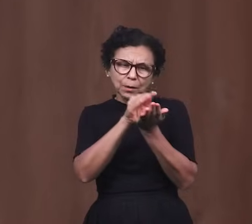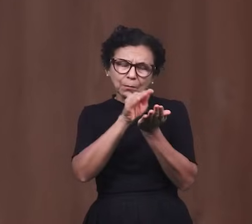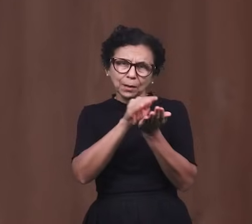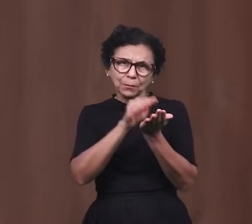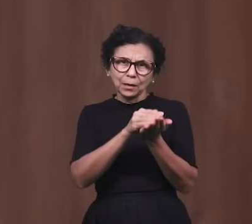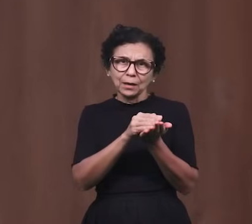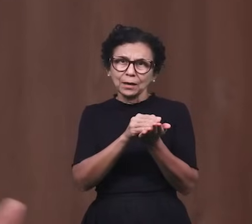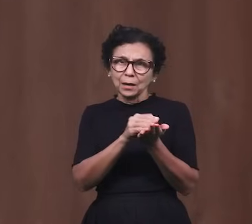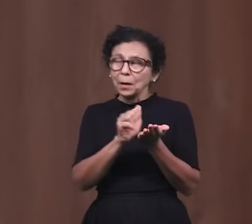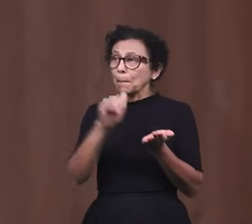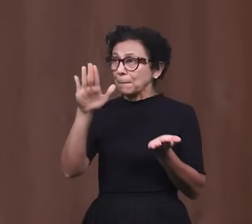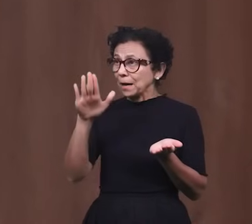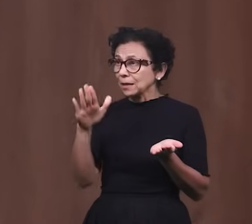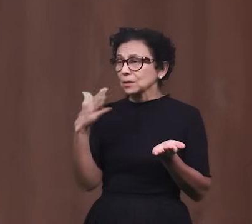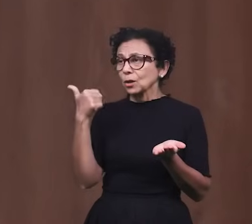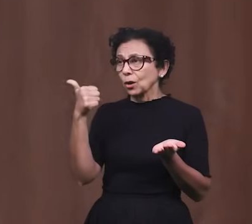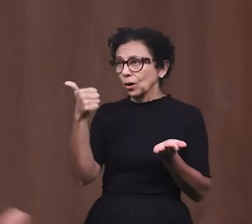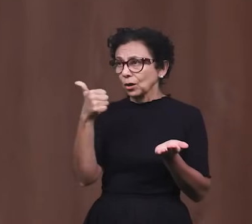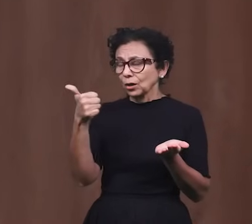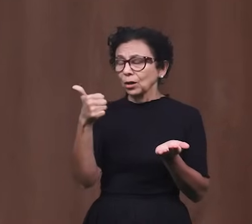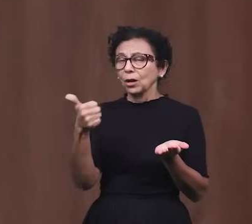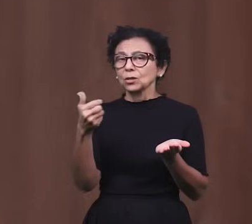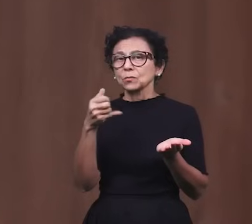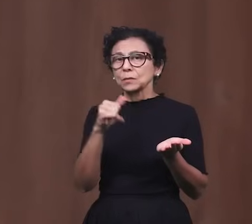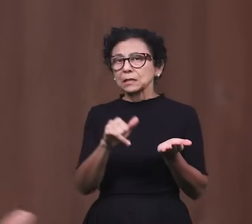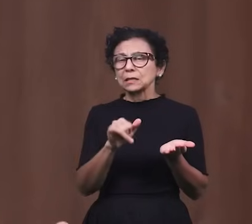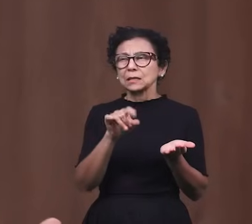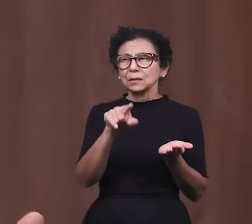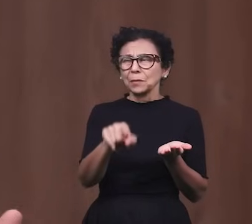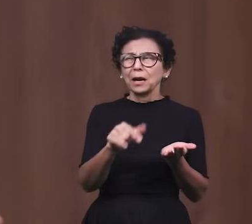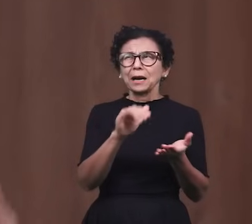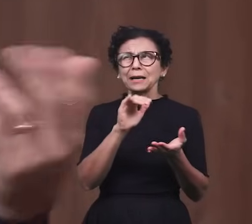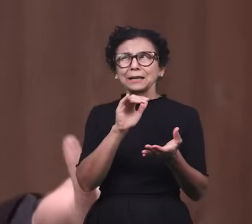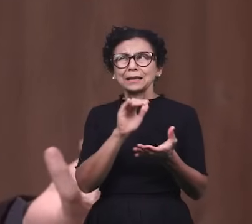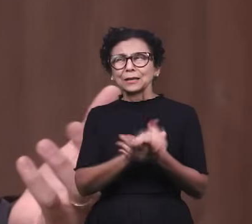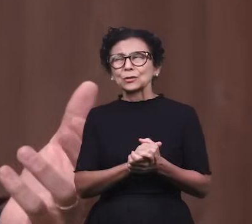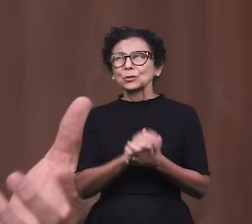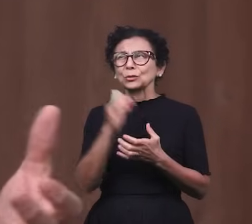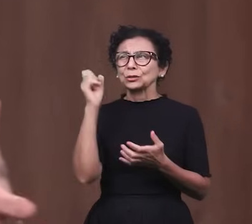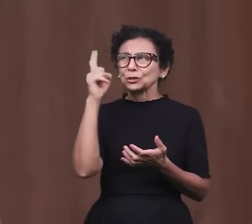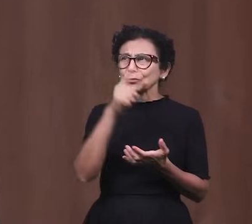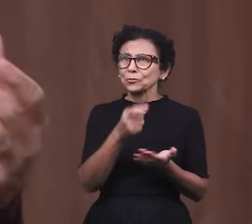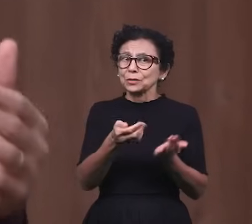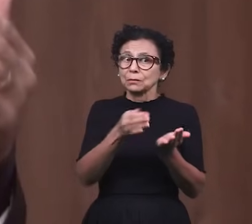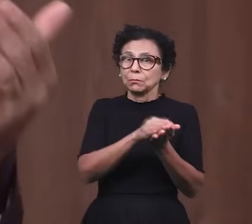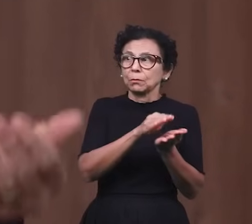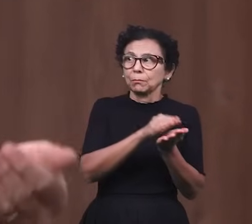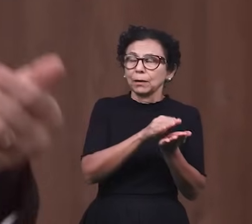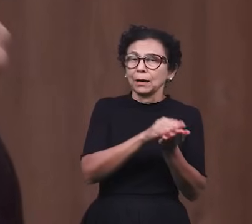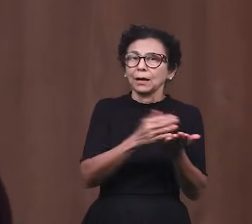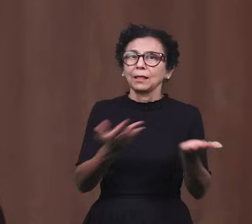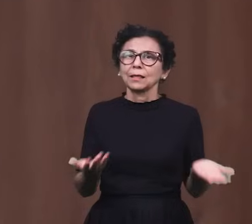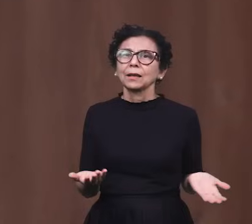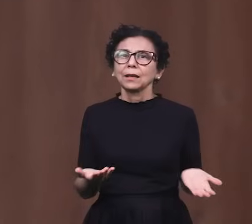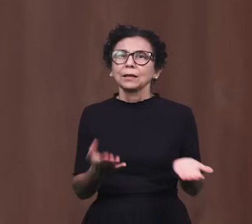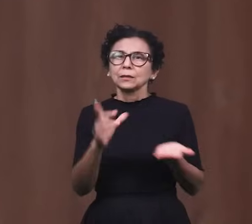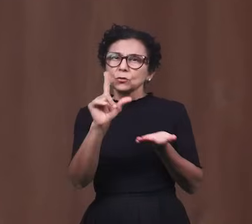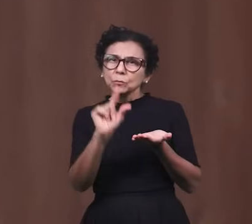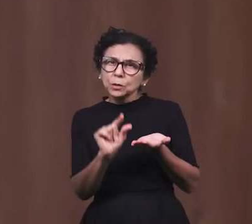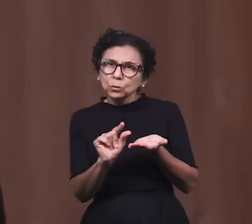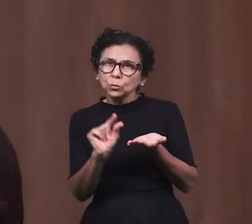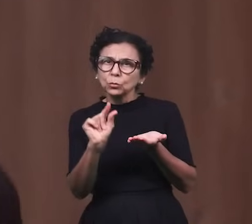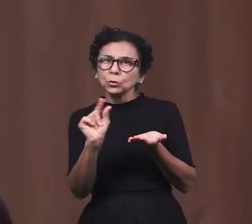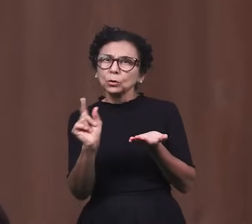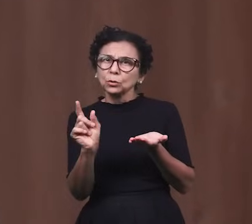ganha, tá? Se conseguir poupar mais, maravilha. Se em determinado momento você poupava, mas casou, ficou difícil, não tem problema, reduz um pouquinho a